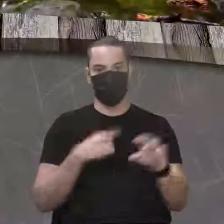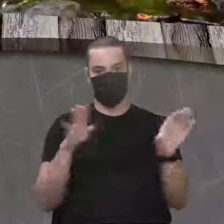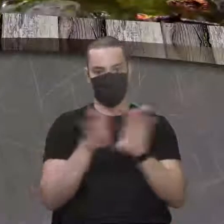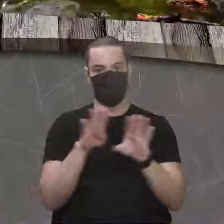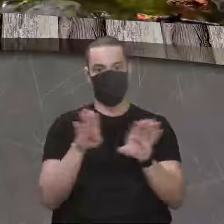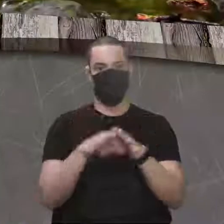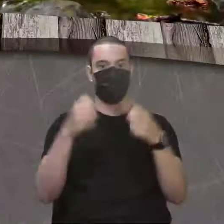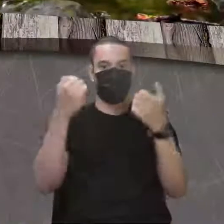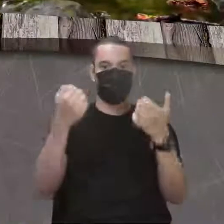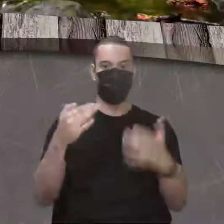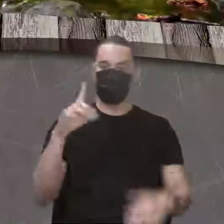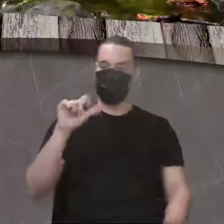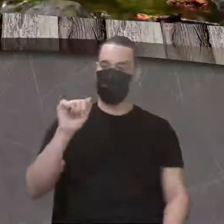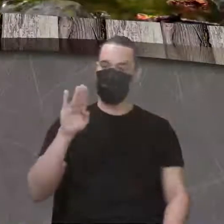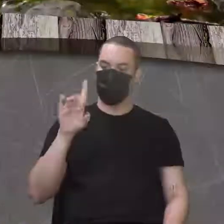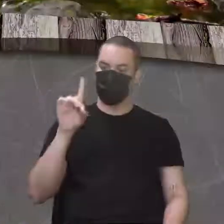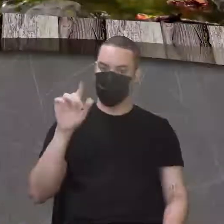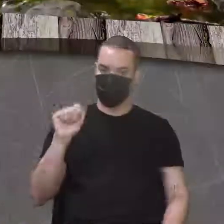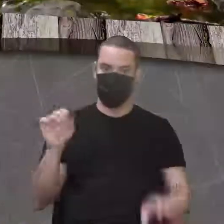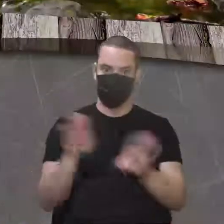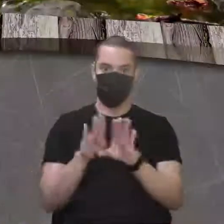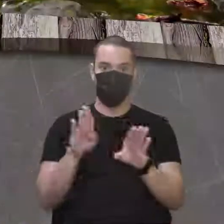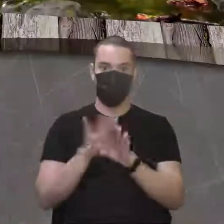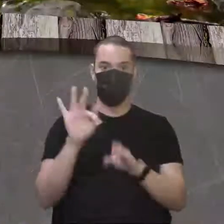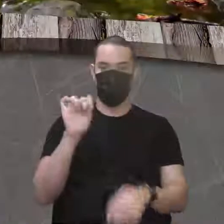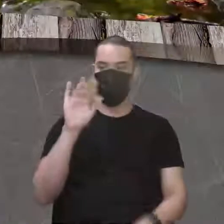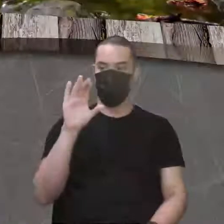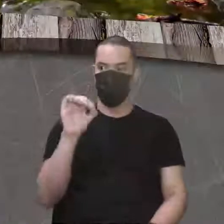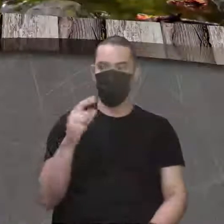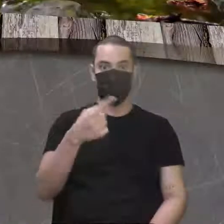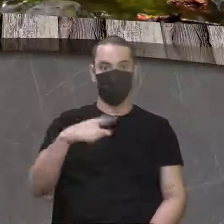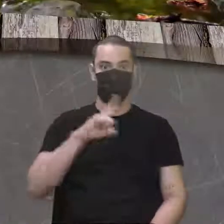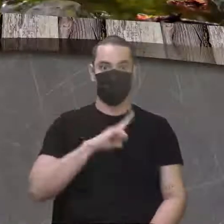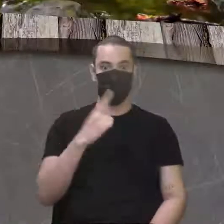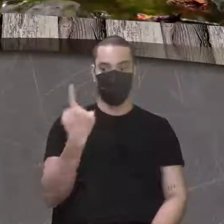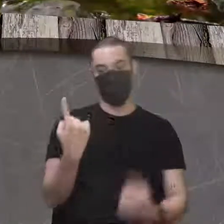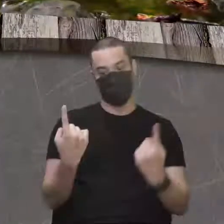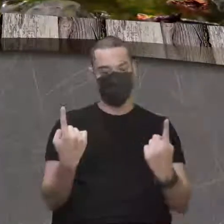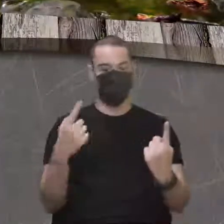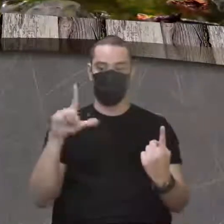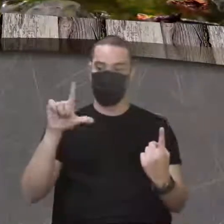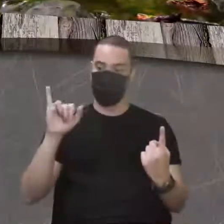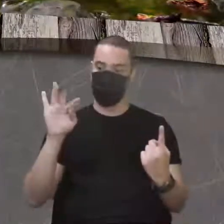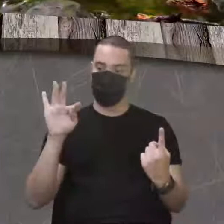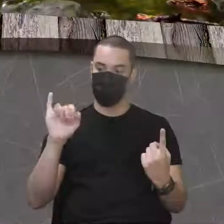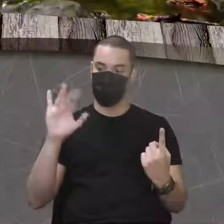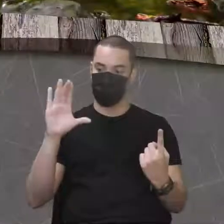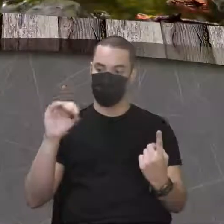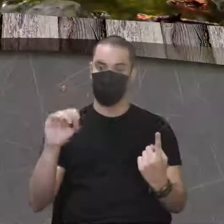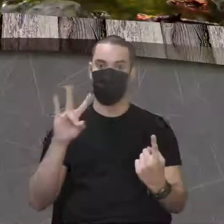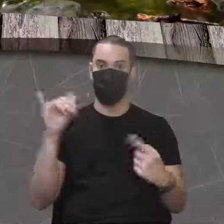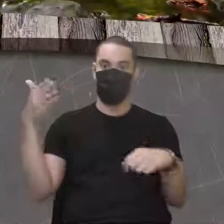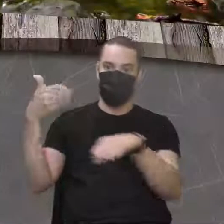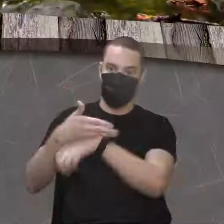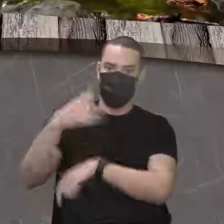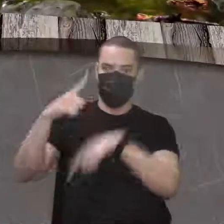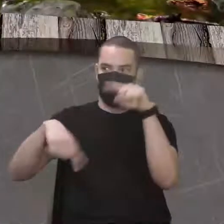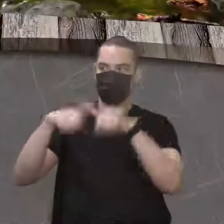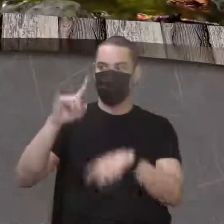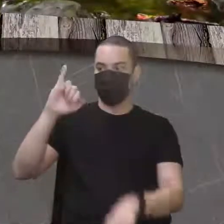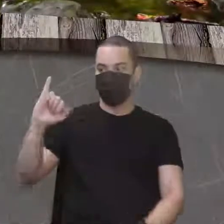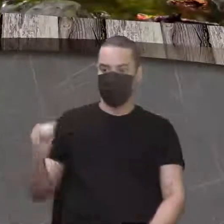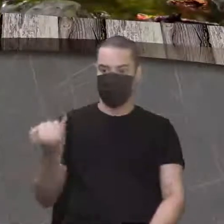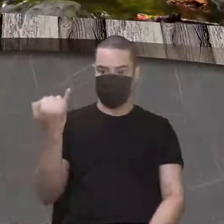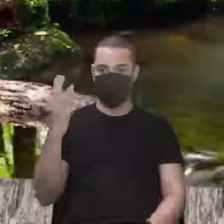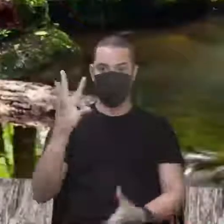falando da lambda, que é um tipo de fago, você tem essas duas situações. O ciclo lítico, onde ele vai entrar, vai utilizar a ferramenta,